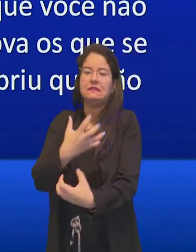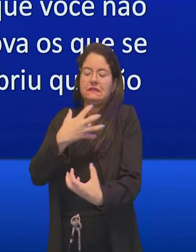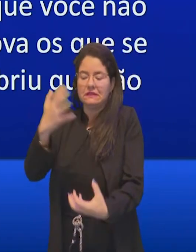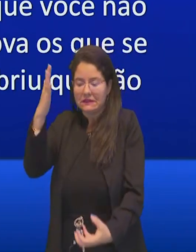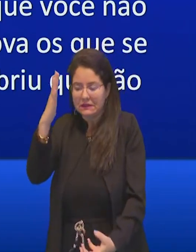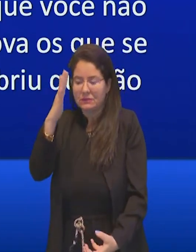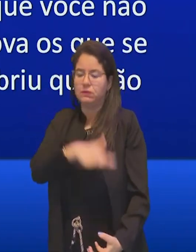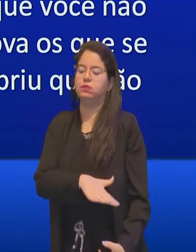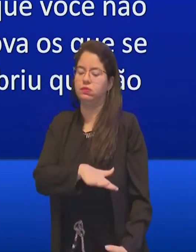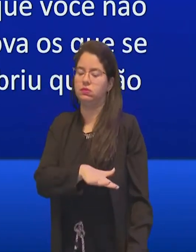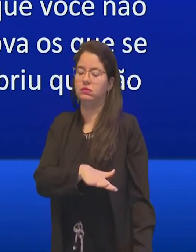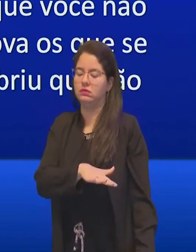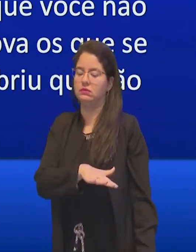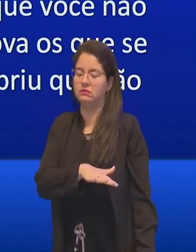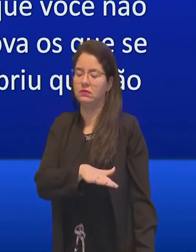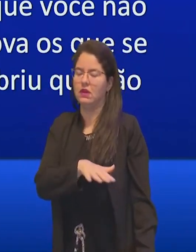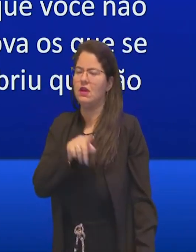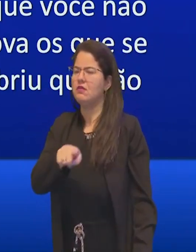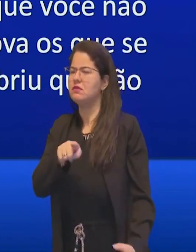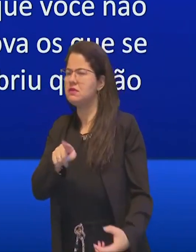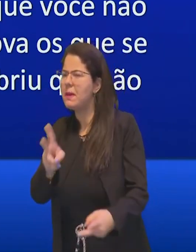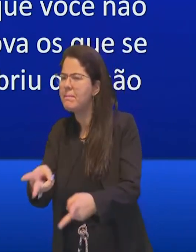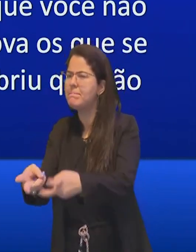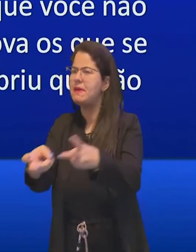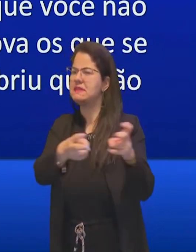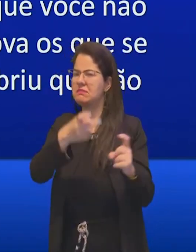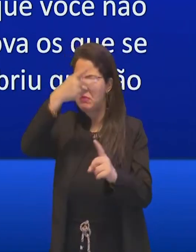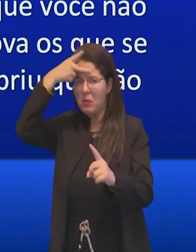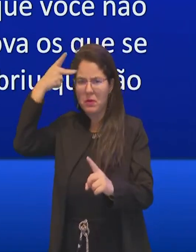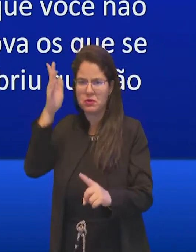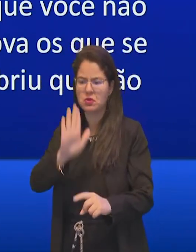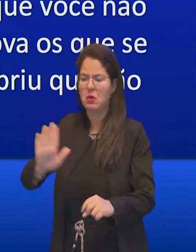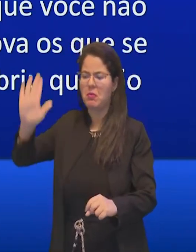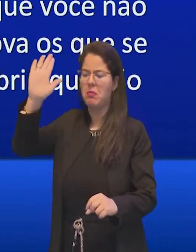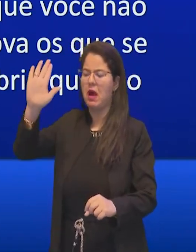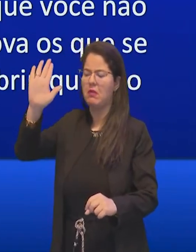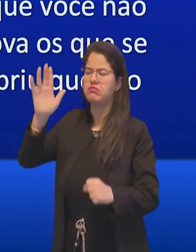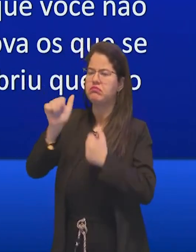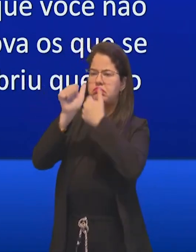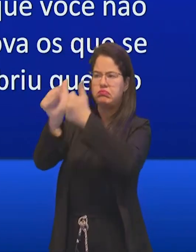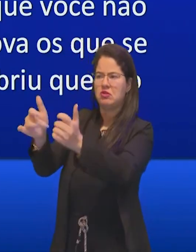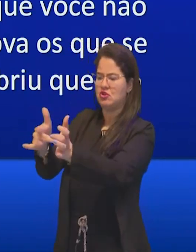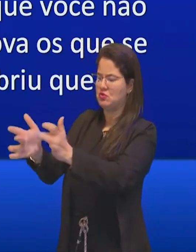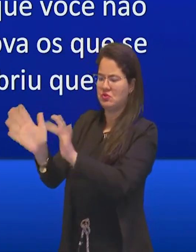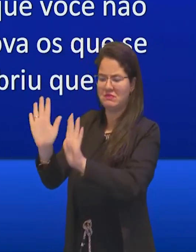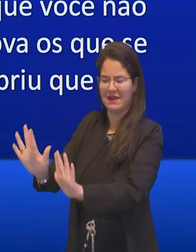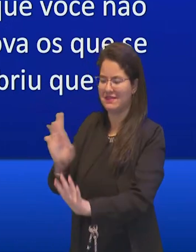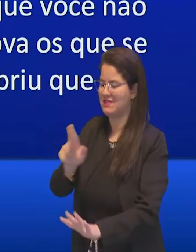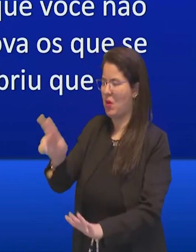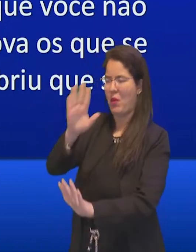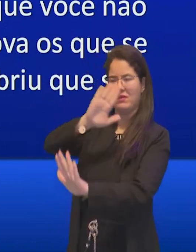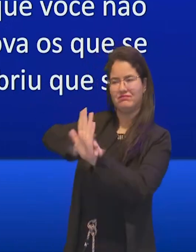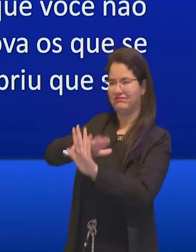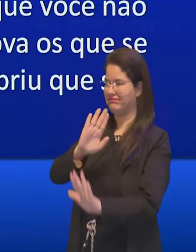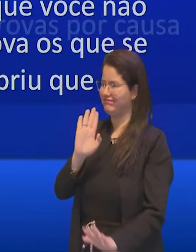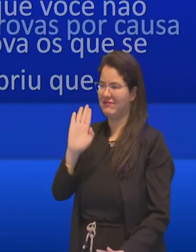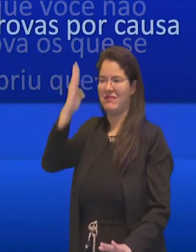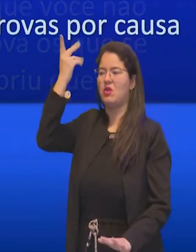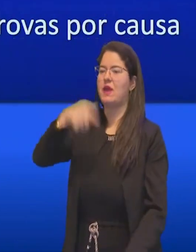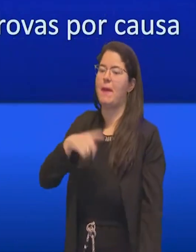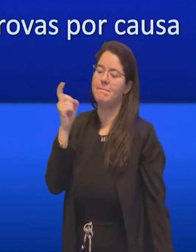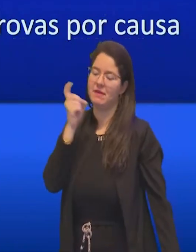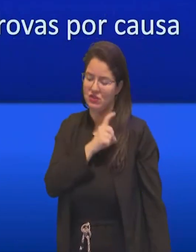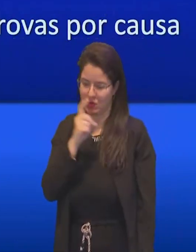à prova os que se declaram apóstolos e não são, e descobriu que são